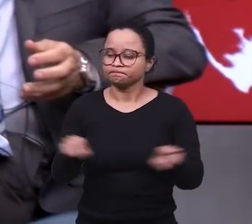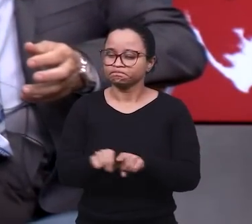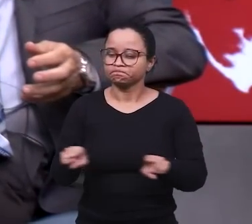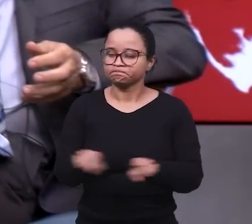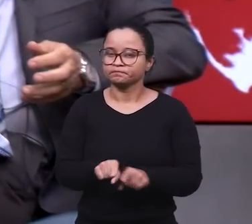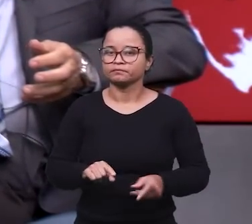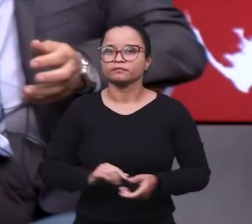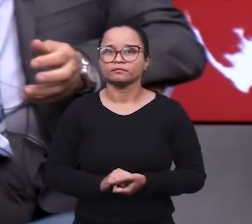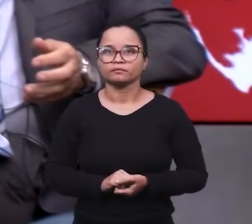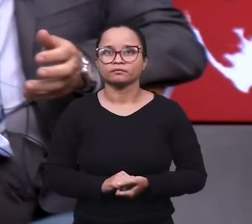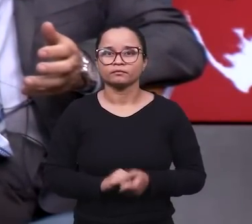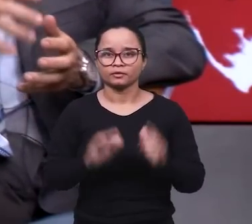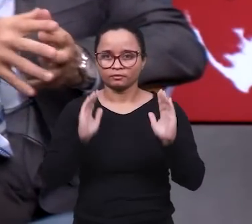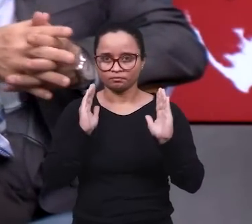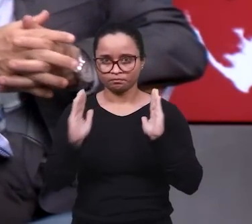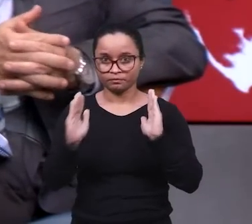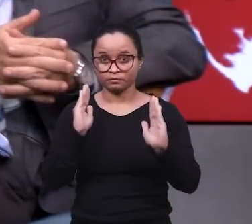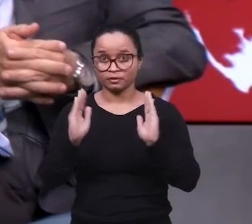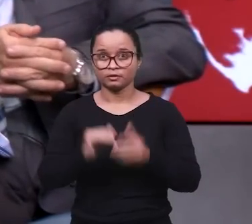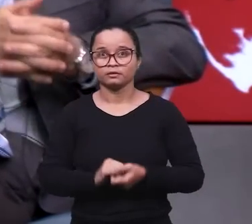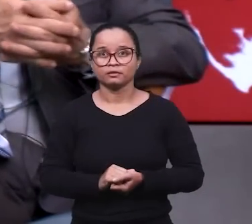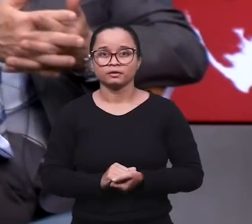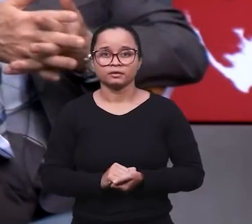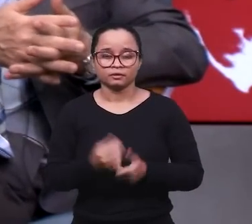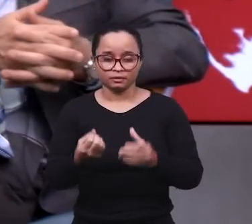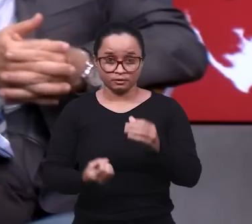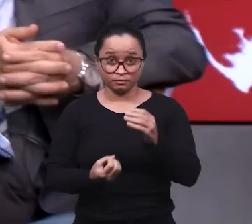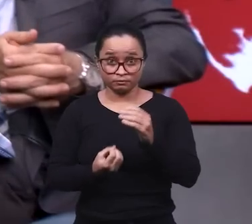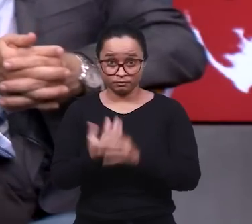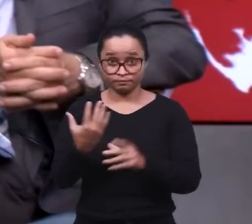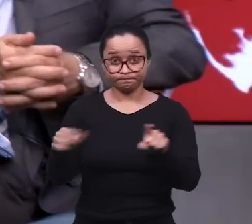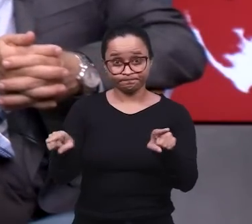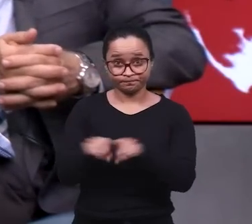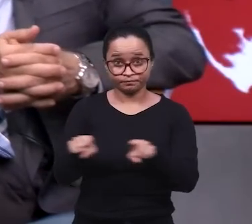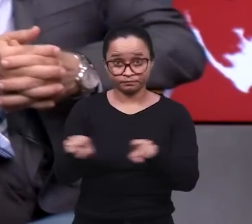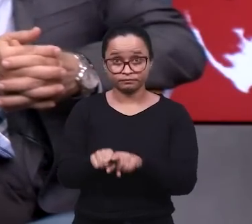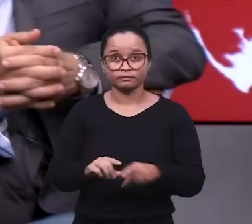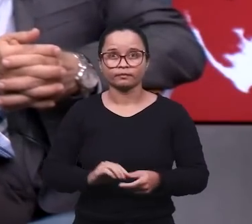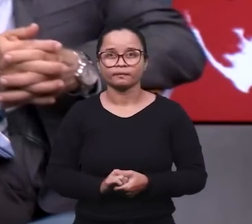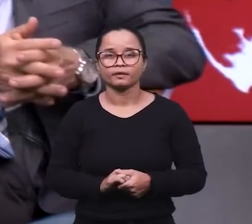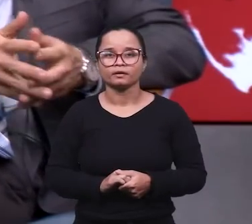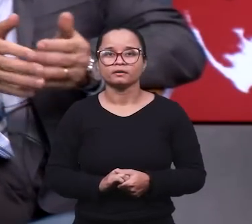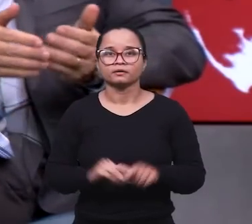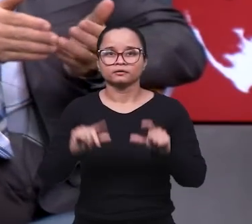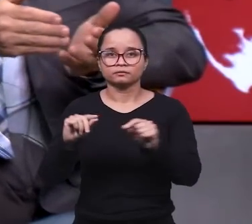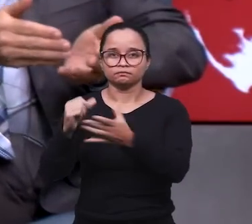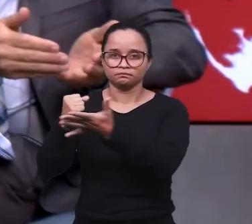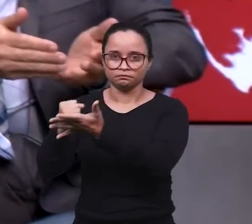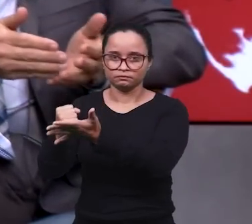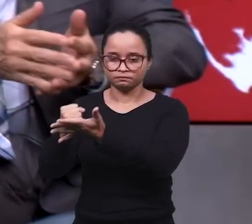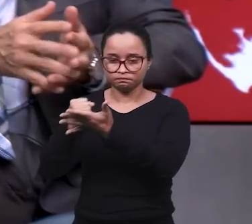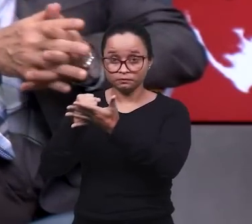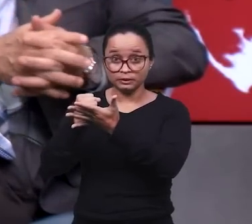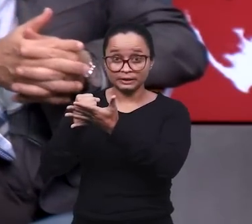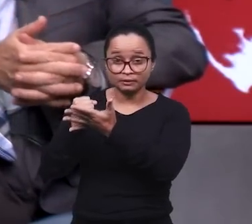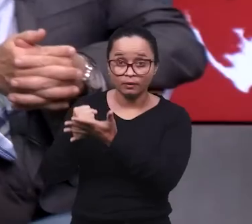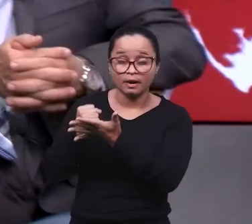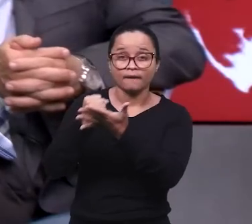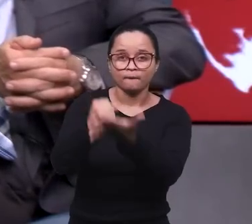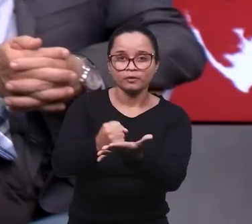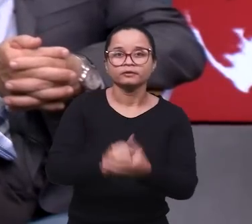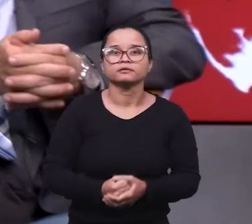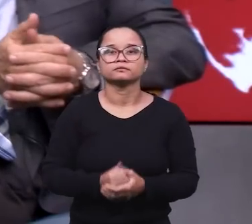nesse nosso período, surgiu então a necessidade daqueles que iriam auxiliar aos